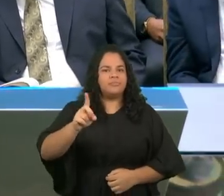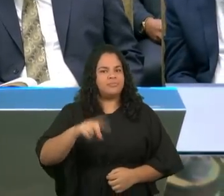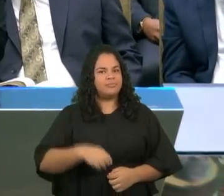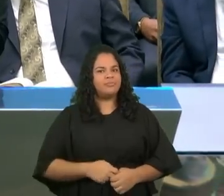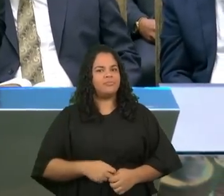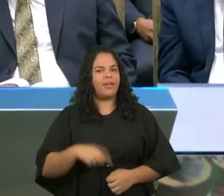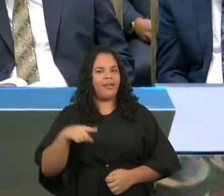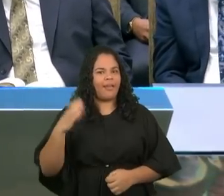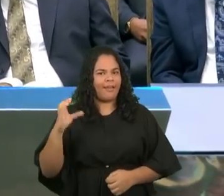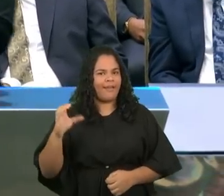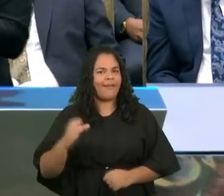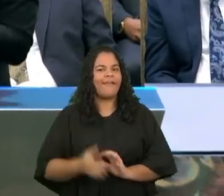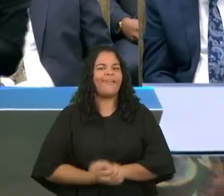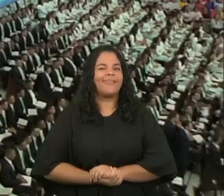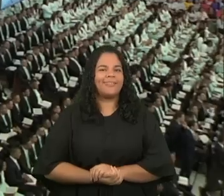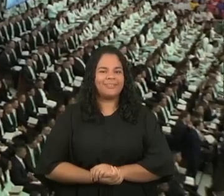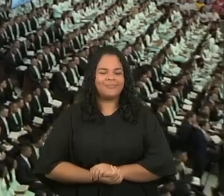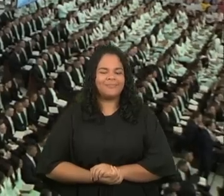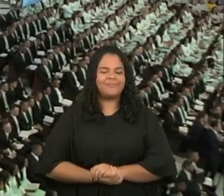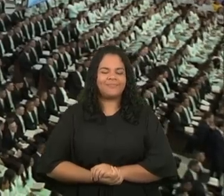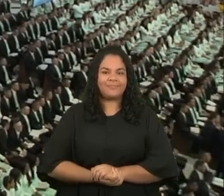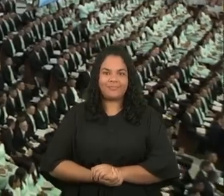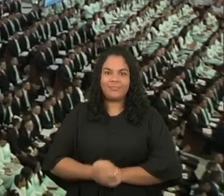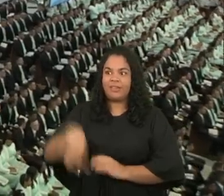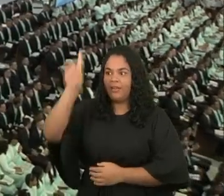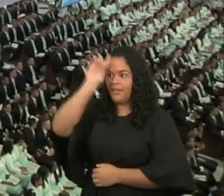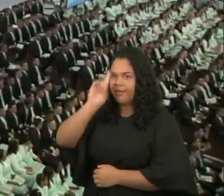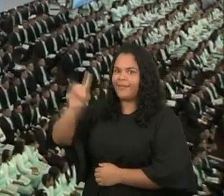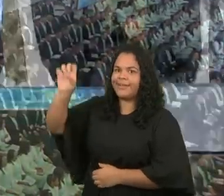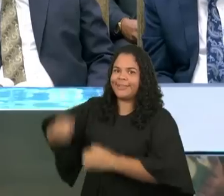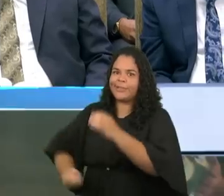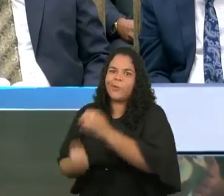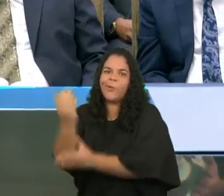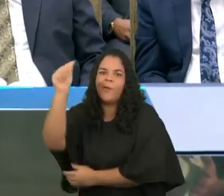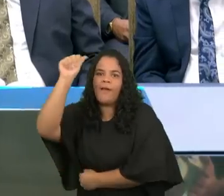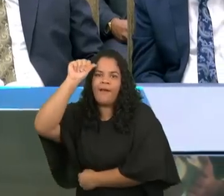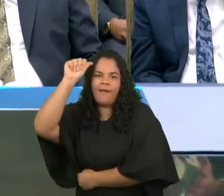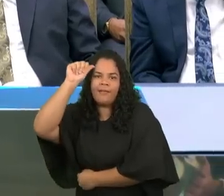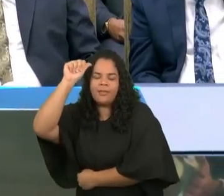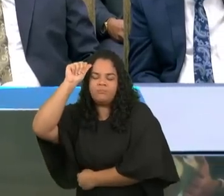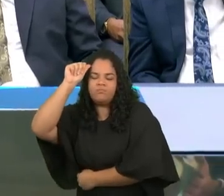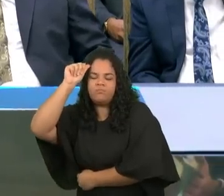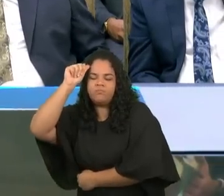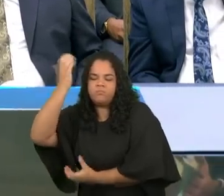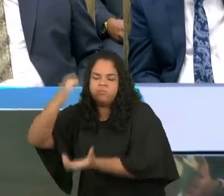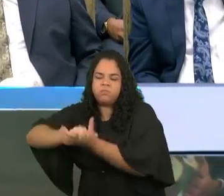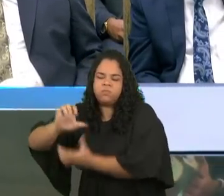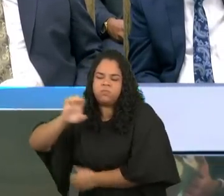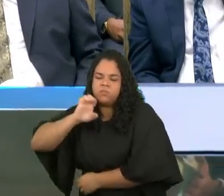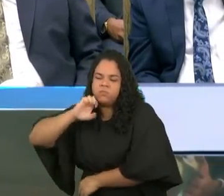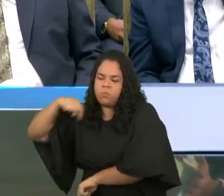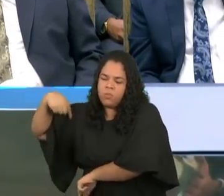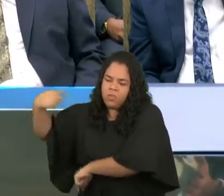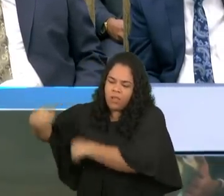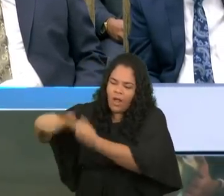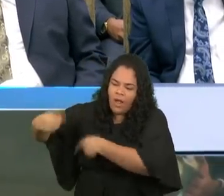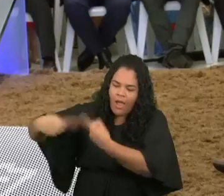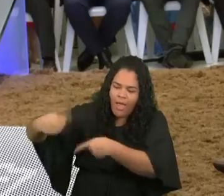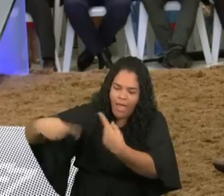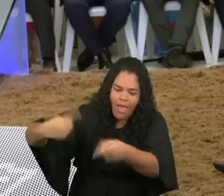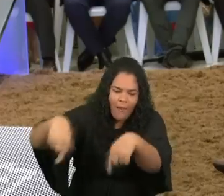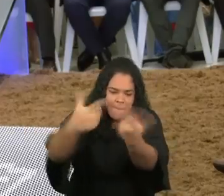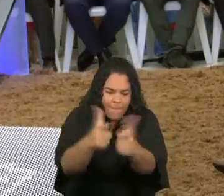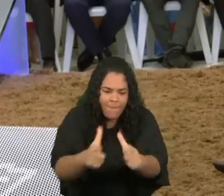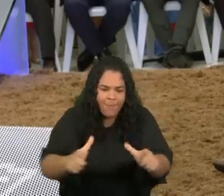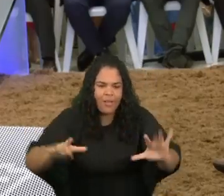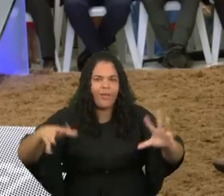um só homem fez Deus todas as raças humanas. Cadê que a ciência diz que não é assim?